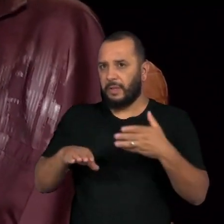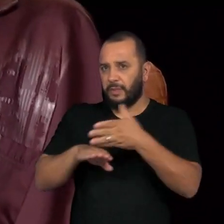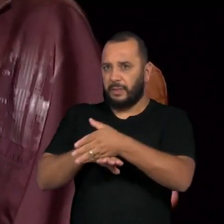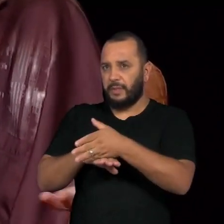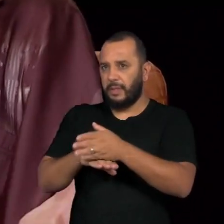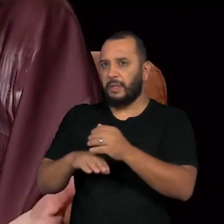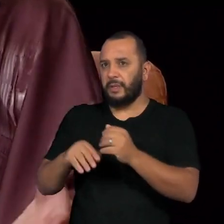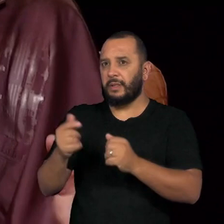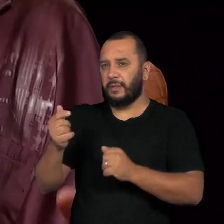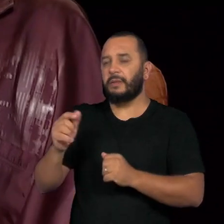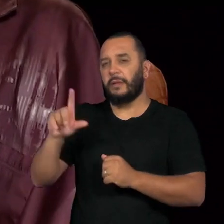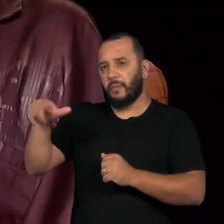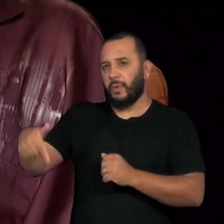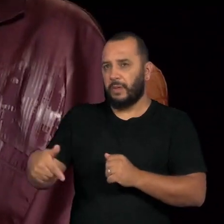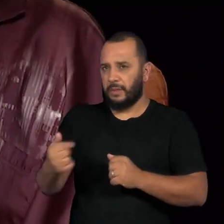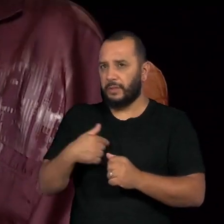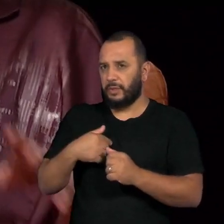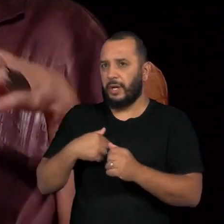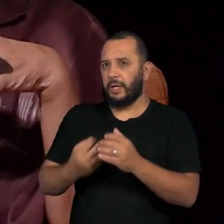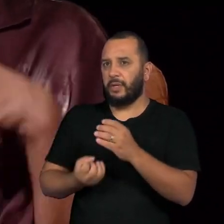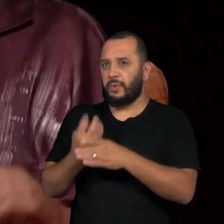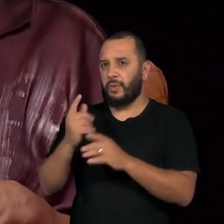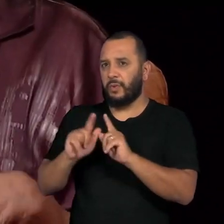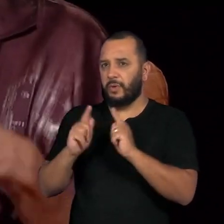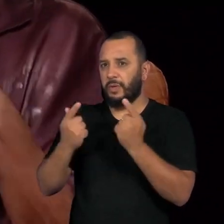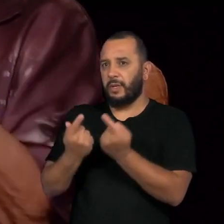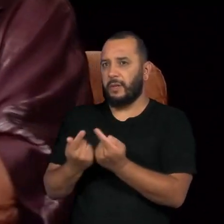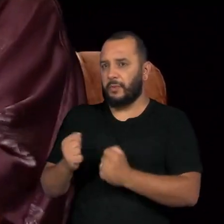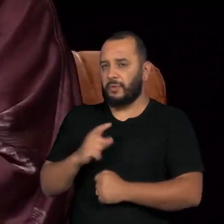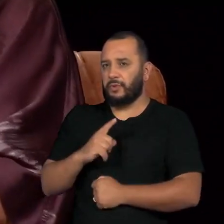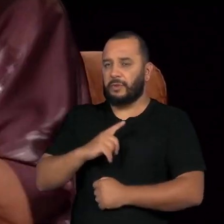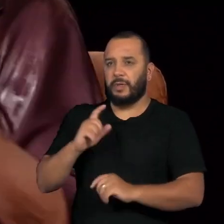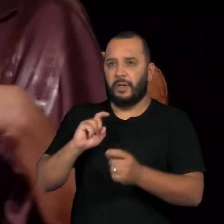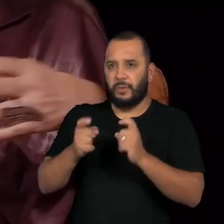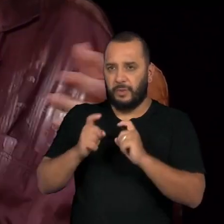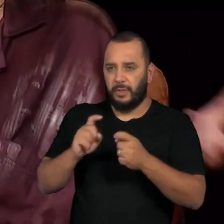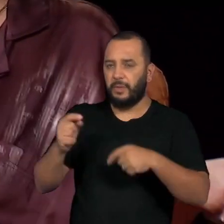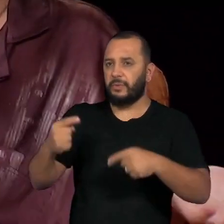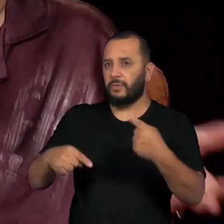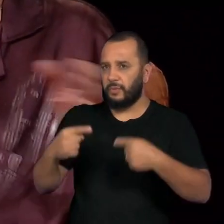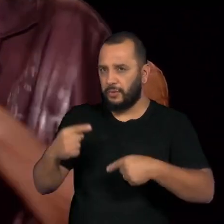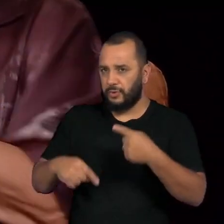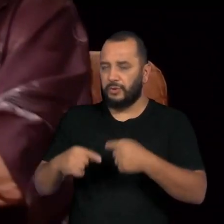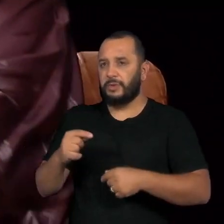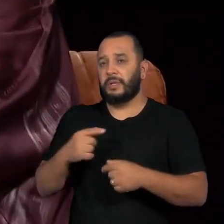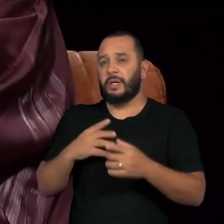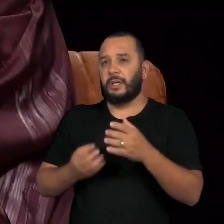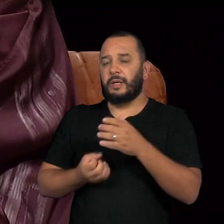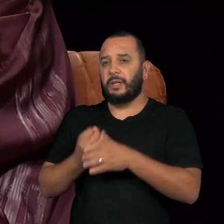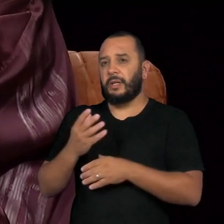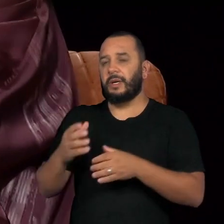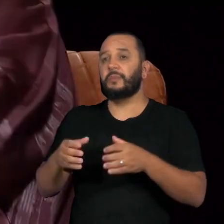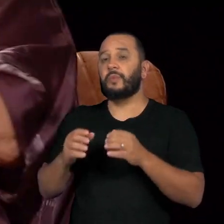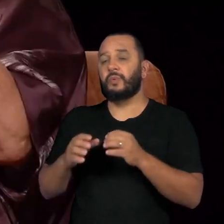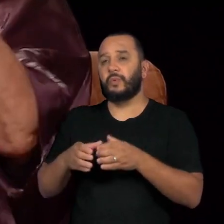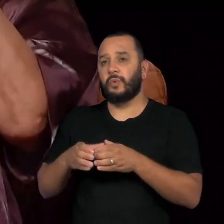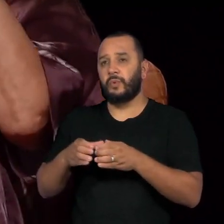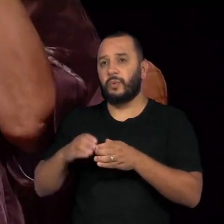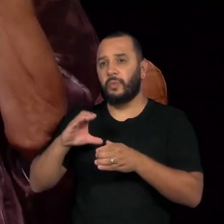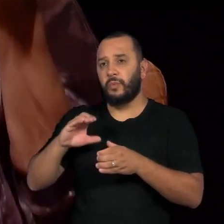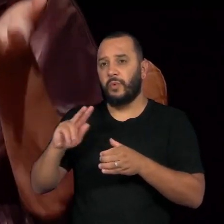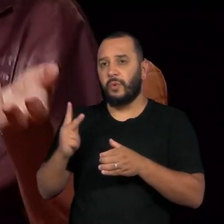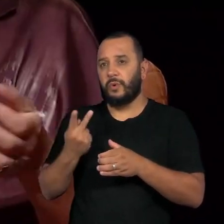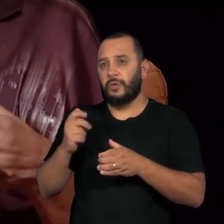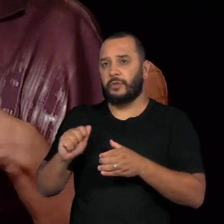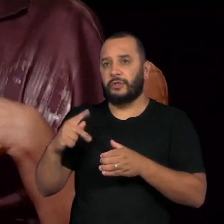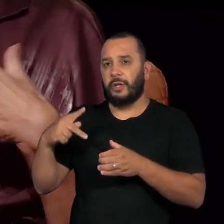essa missão de organizar o Grêmio do Equipe. Então, a gente fazia reuniões, discutia, a gente fez uma chapa, depois, no